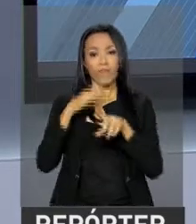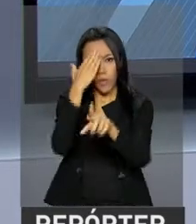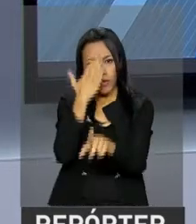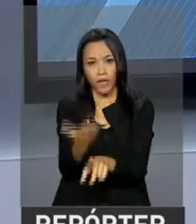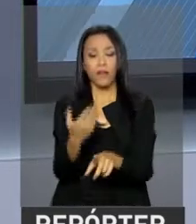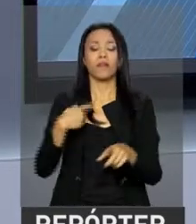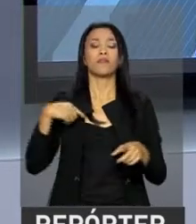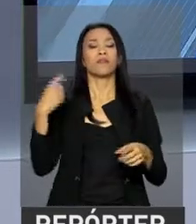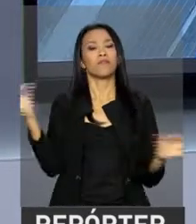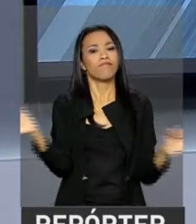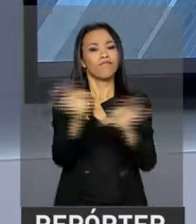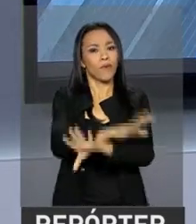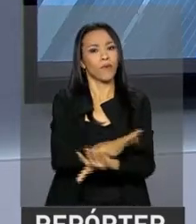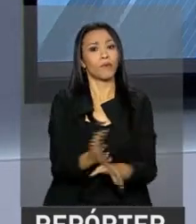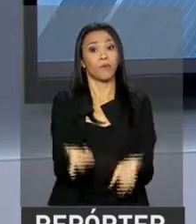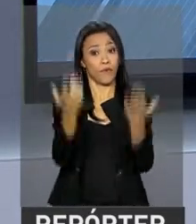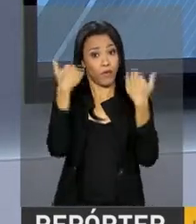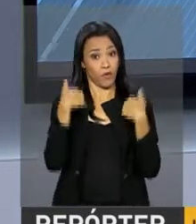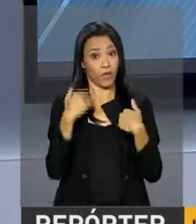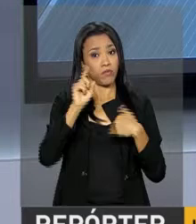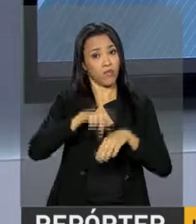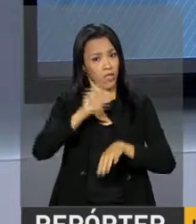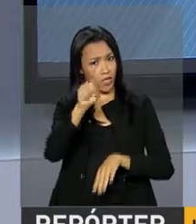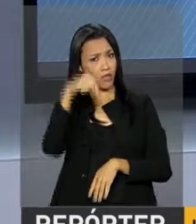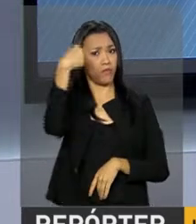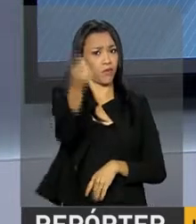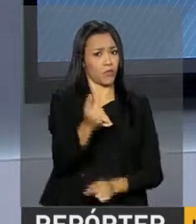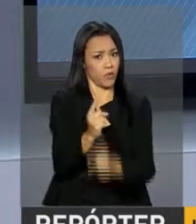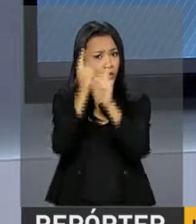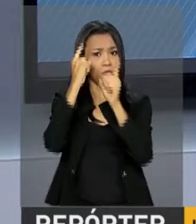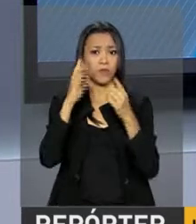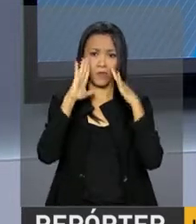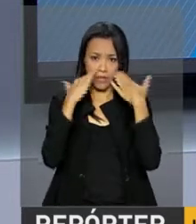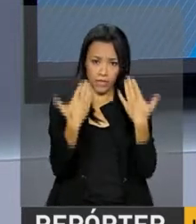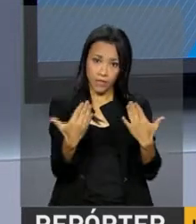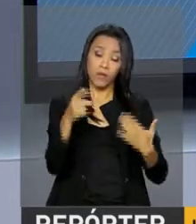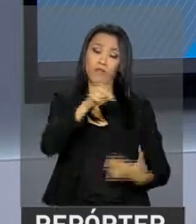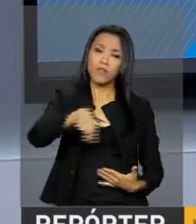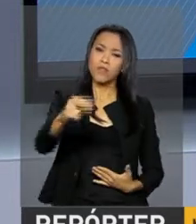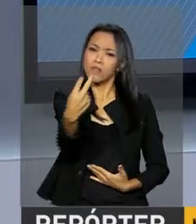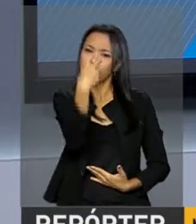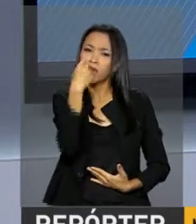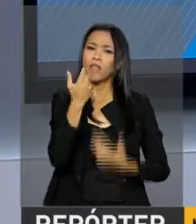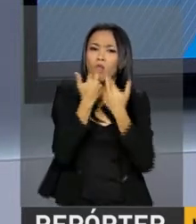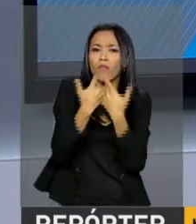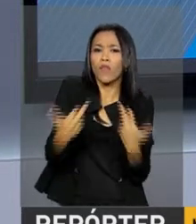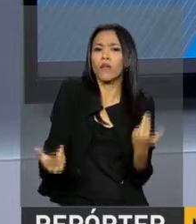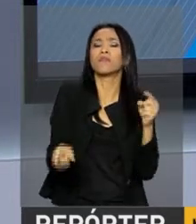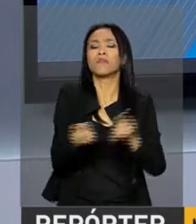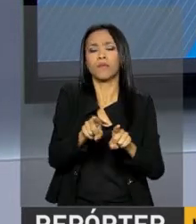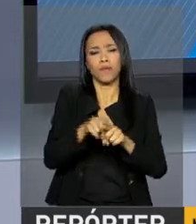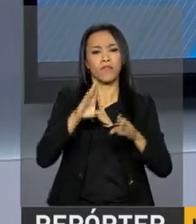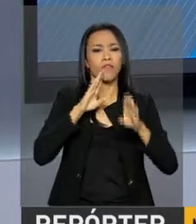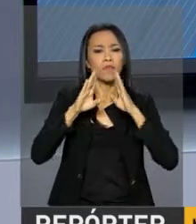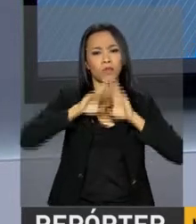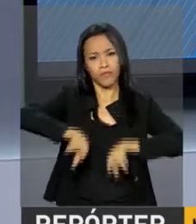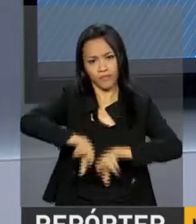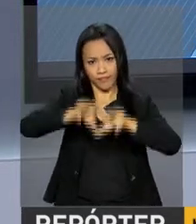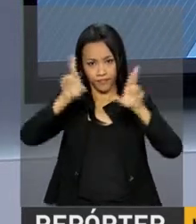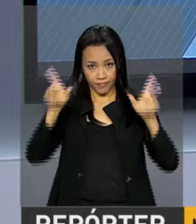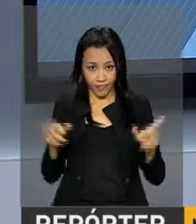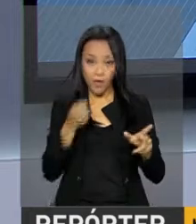E o Repórter NBR fica por aqui. Voltamos em uma hora na nossa próxima edição. Acompanhe as novidades também em nossas redes